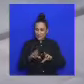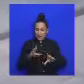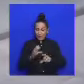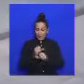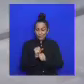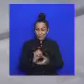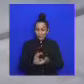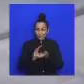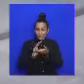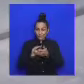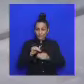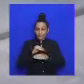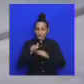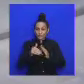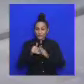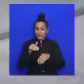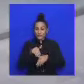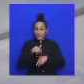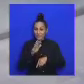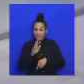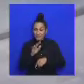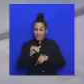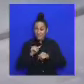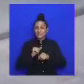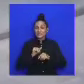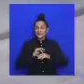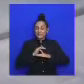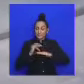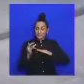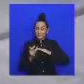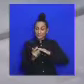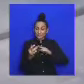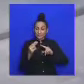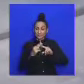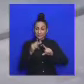prêmio está acumulado, tudo isso e muito mais através do site da Caixa.